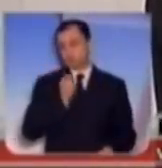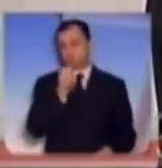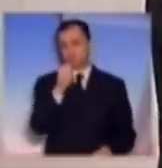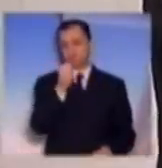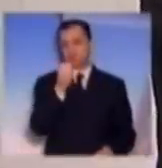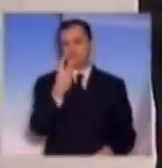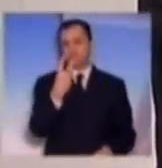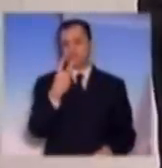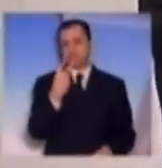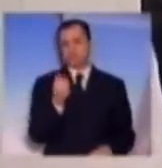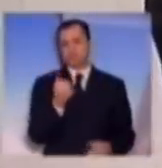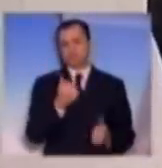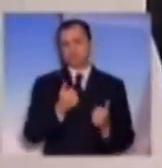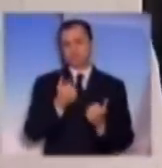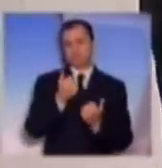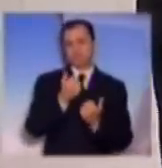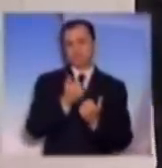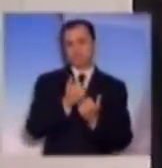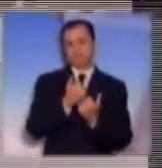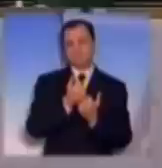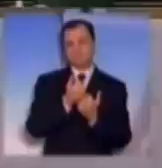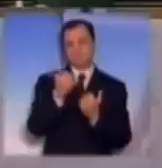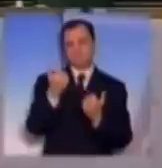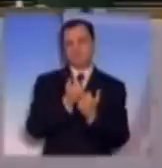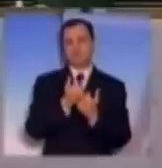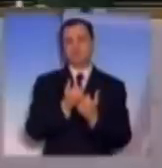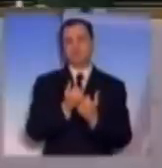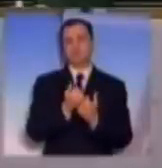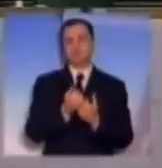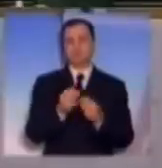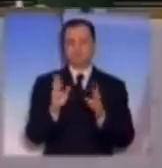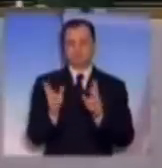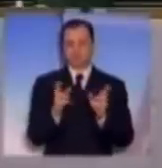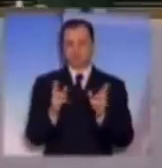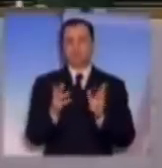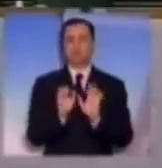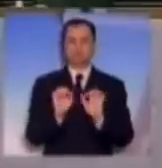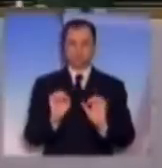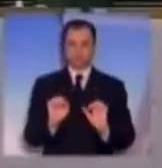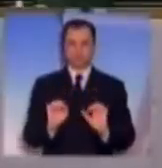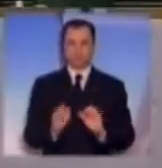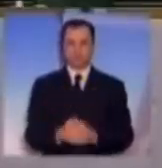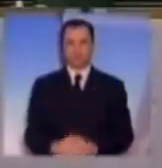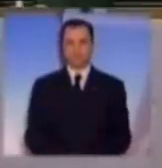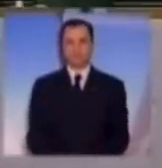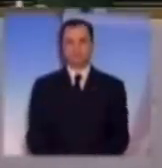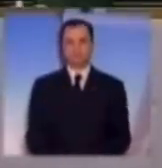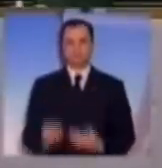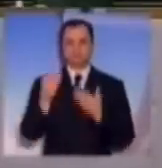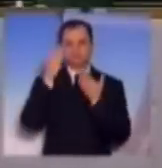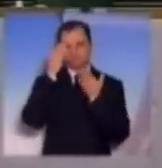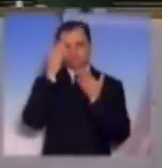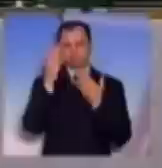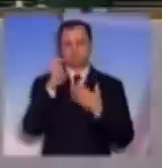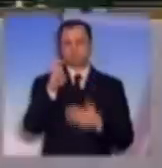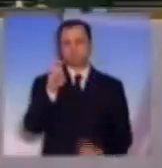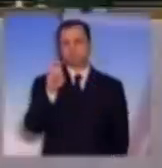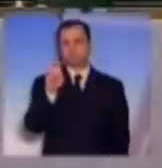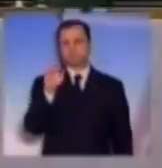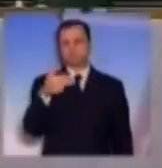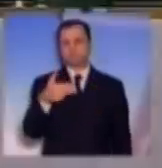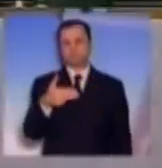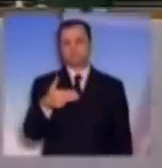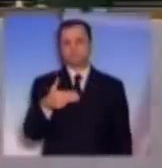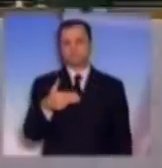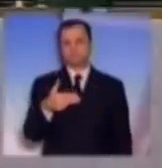vice-liderança da minoria, para que eu possa continuar aqui. É regimental, deputado Cardenazzi. Muito obrigado. Conta com mais 5 minutos, por favor.